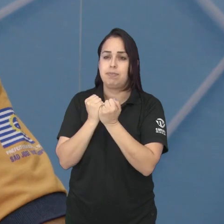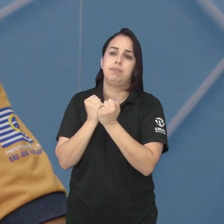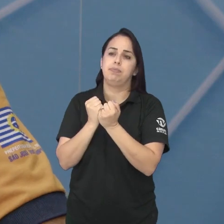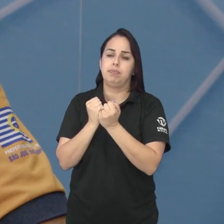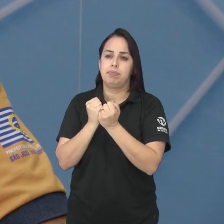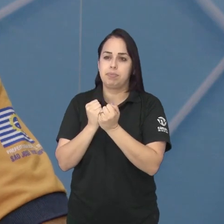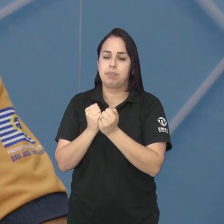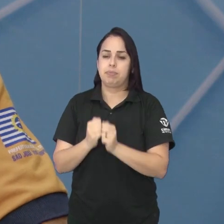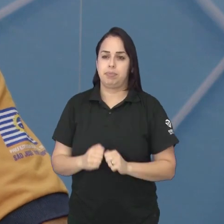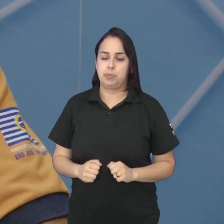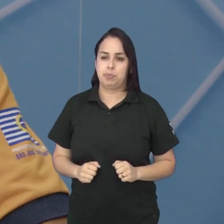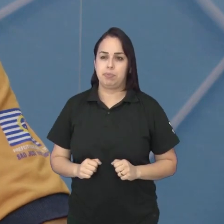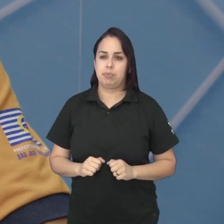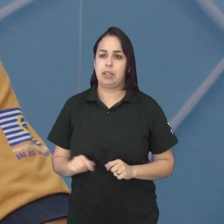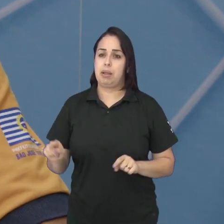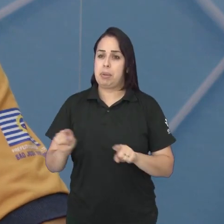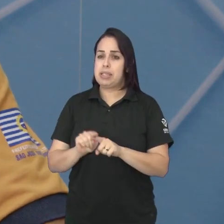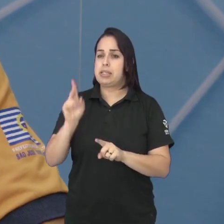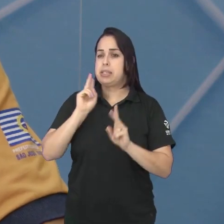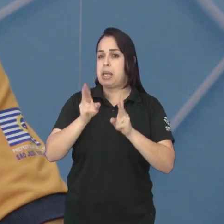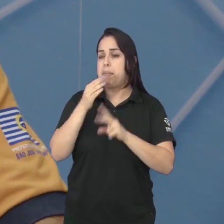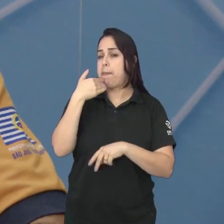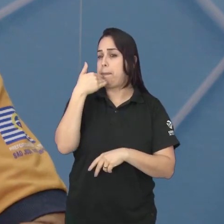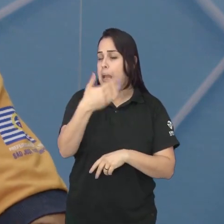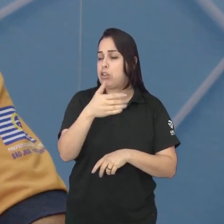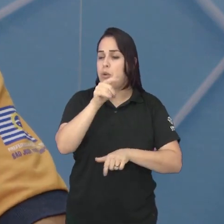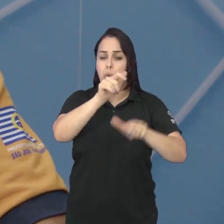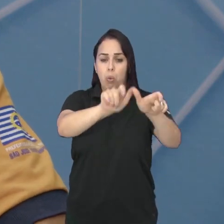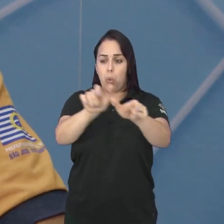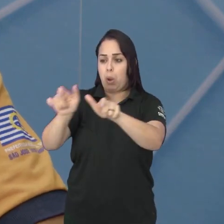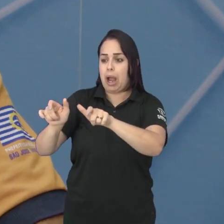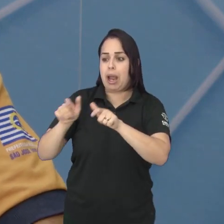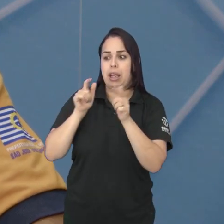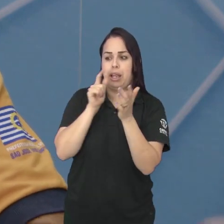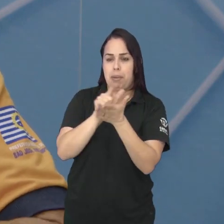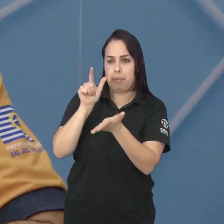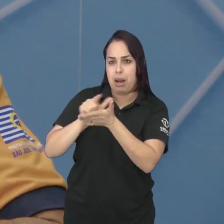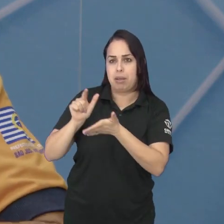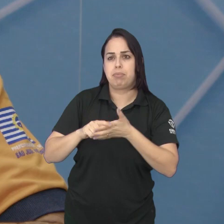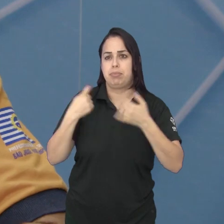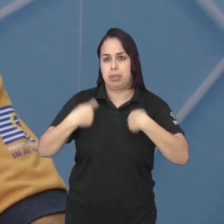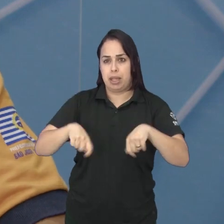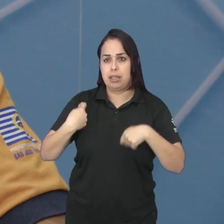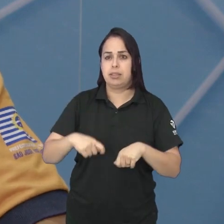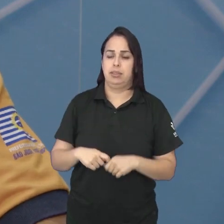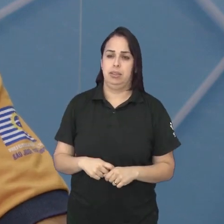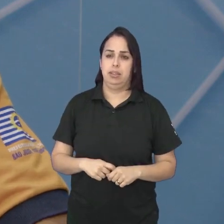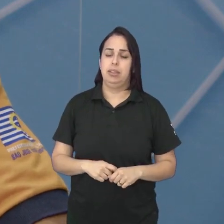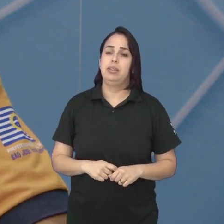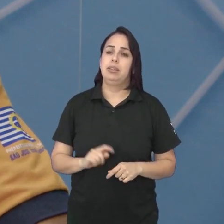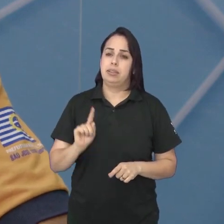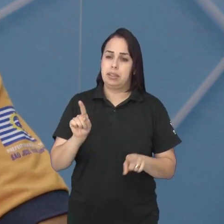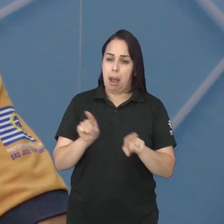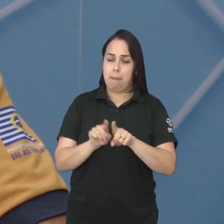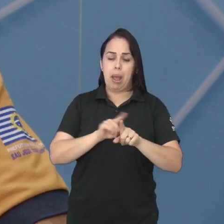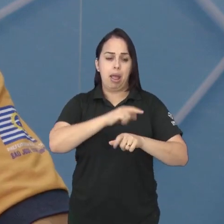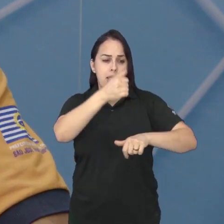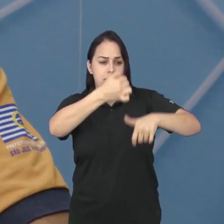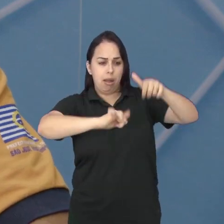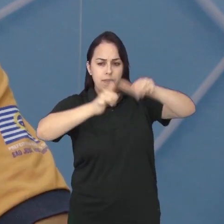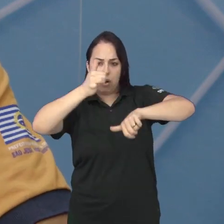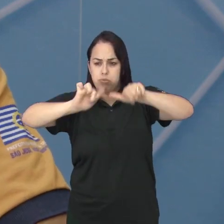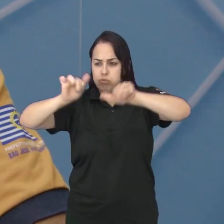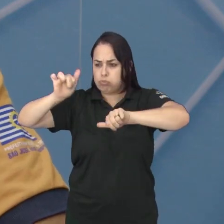Civil inclusive solicita, né, locais e também faz até, né, a sua avaliação